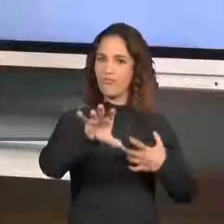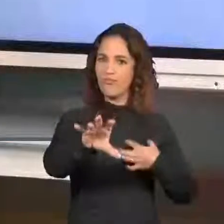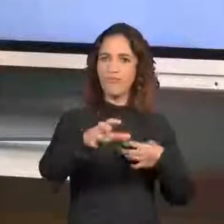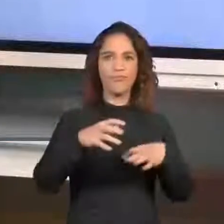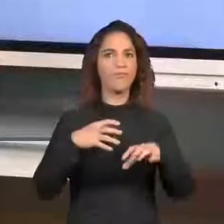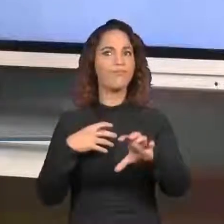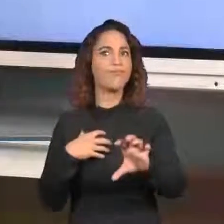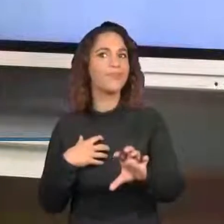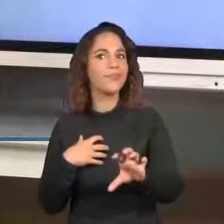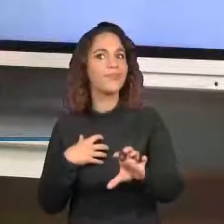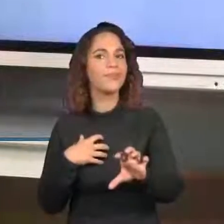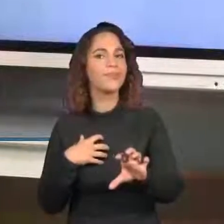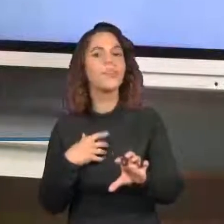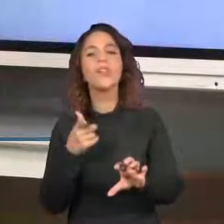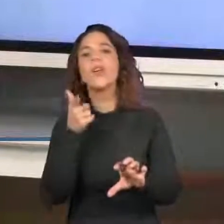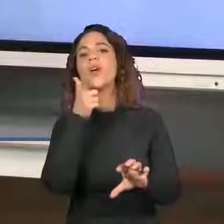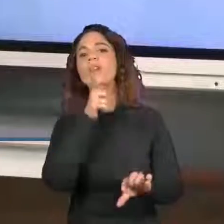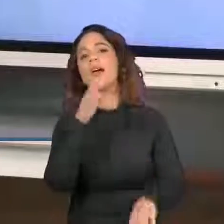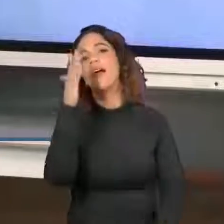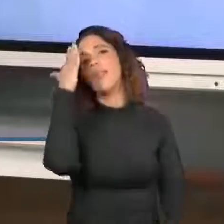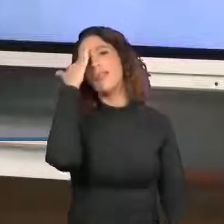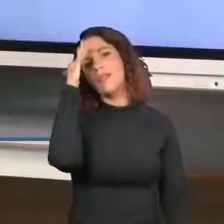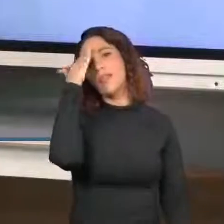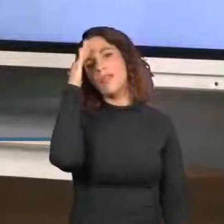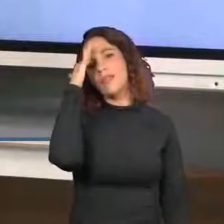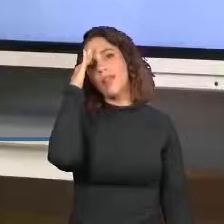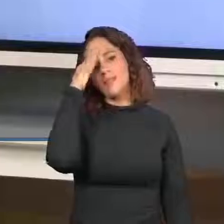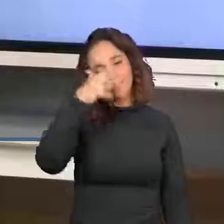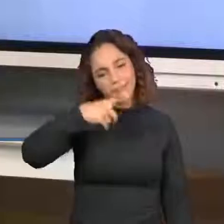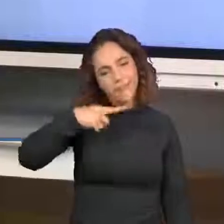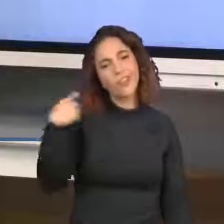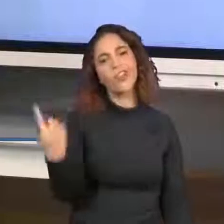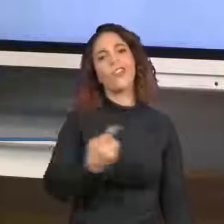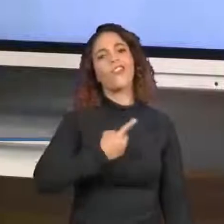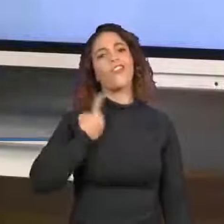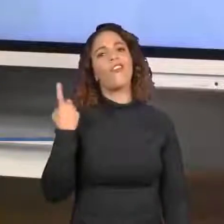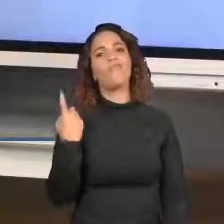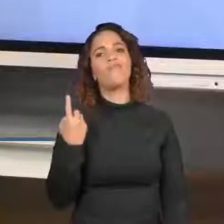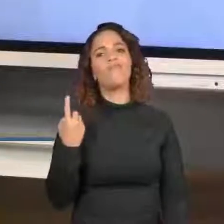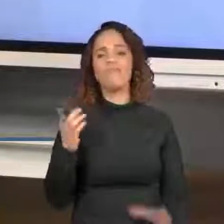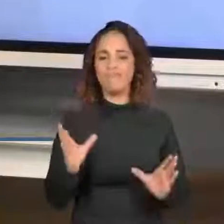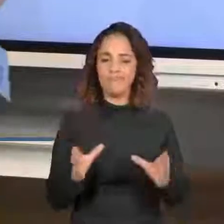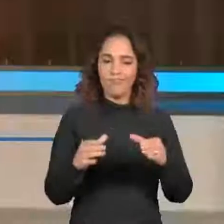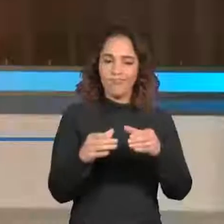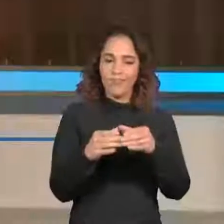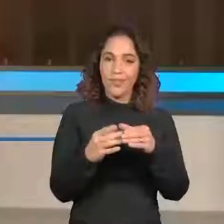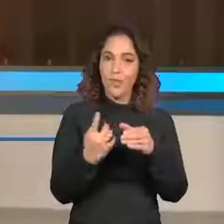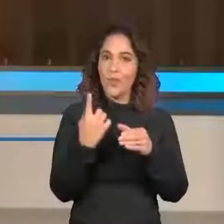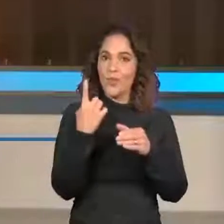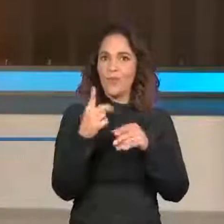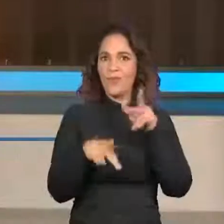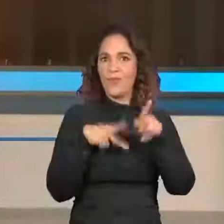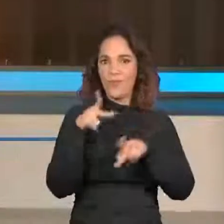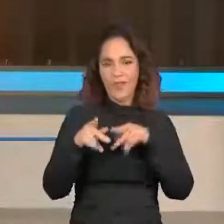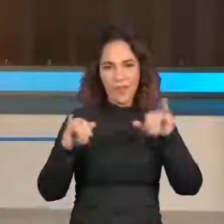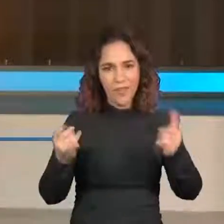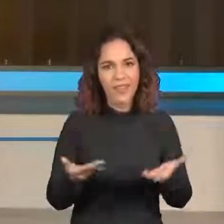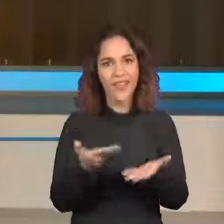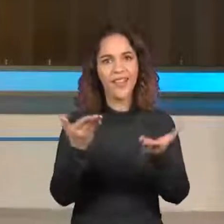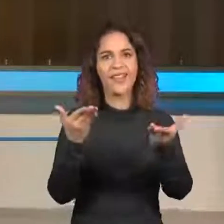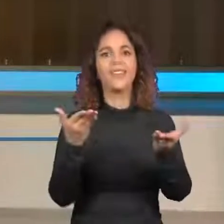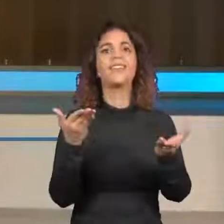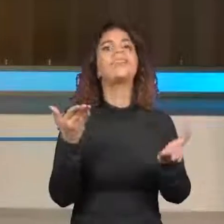para que possamos todos nos entender enquanto um só povo, certo? Faça os seus debates